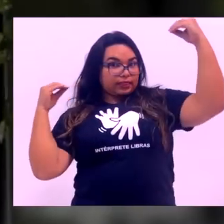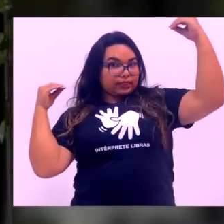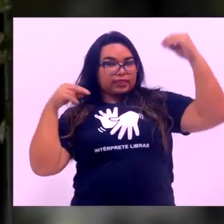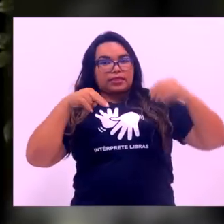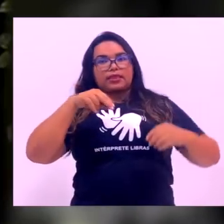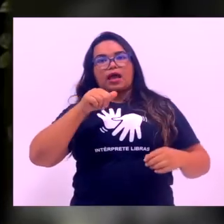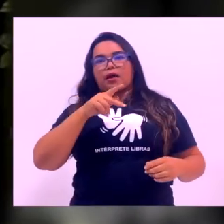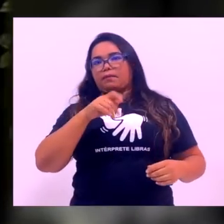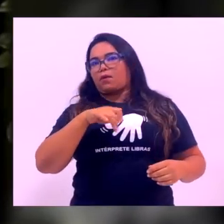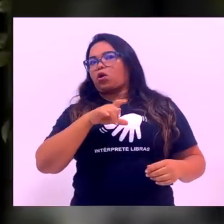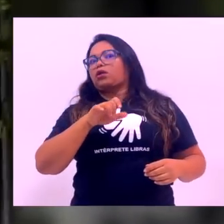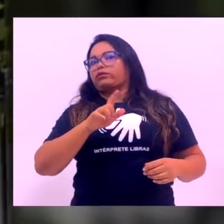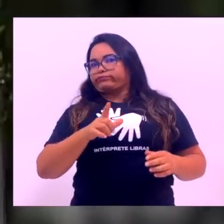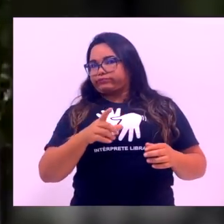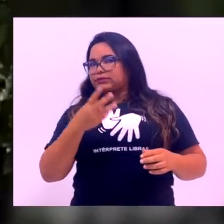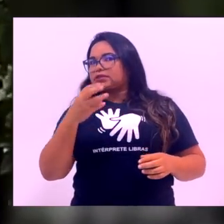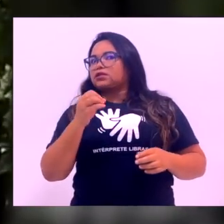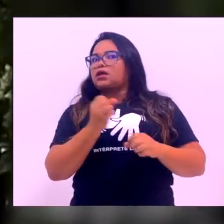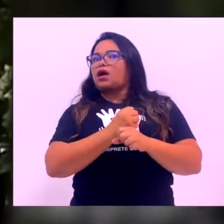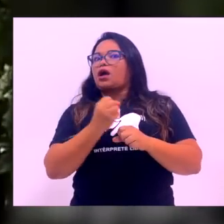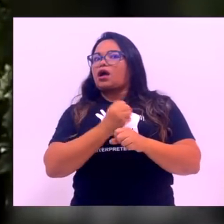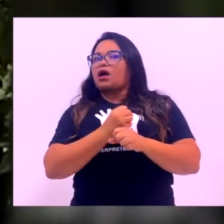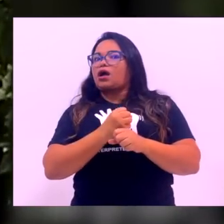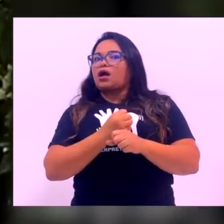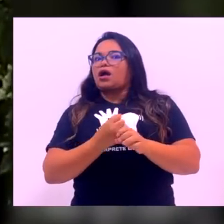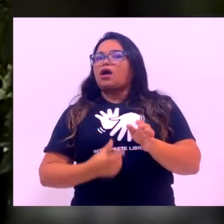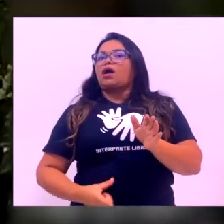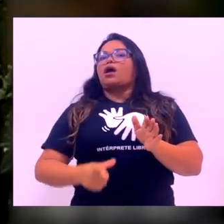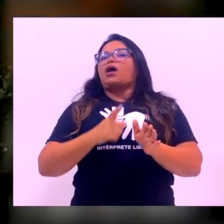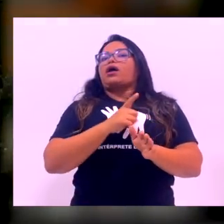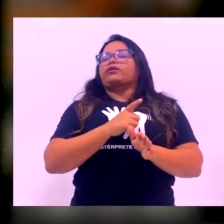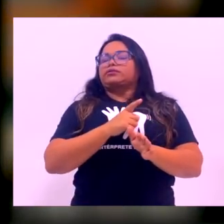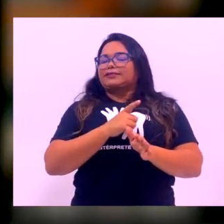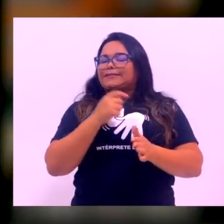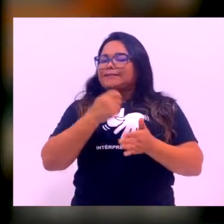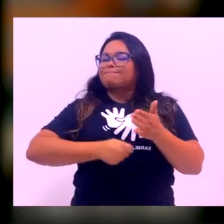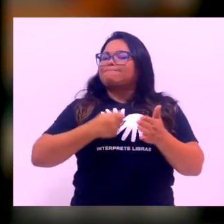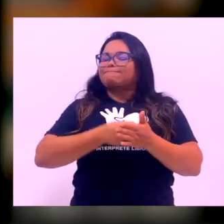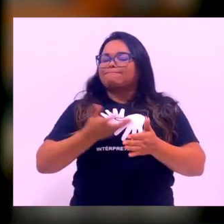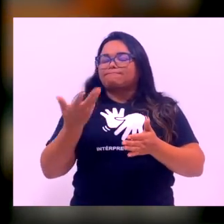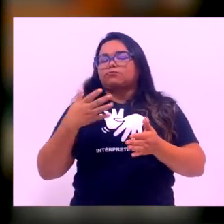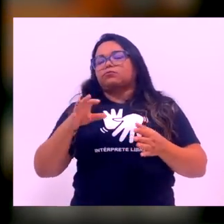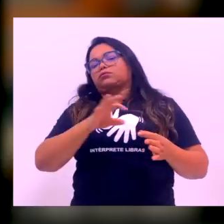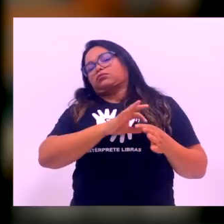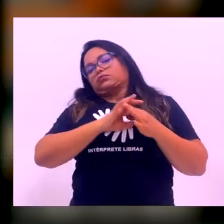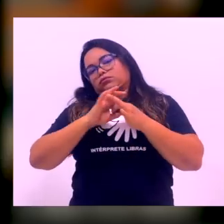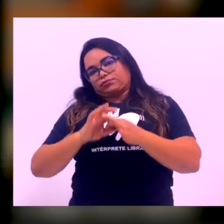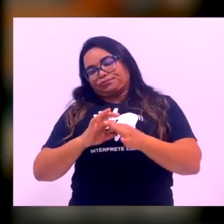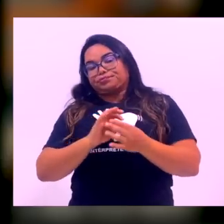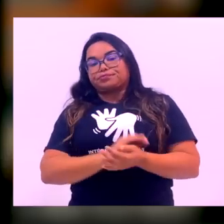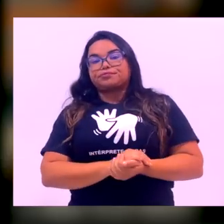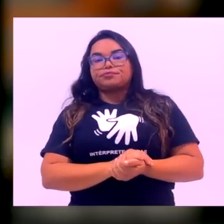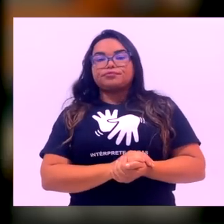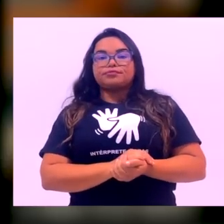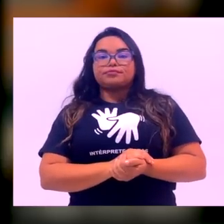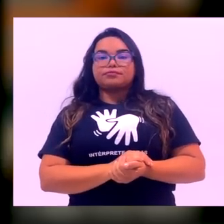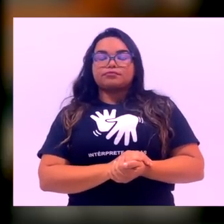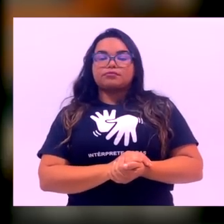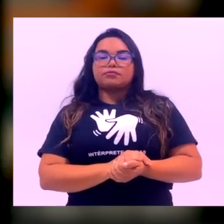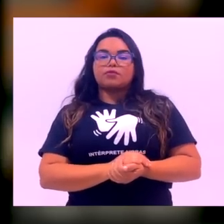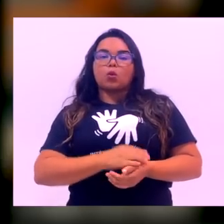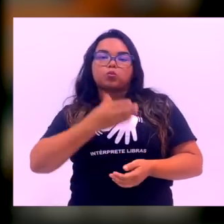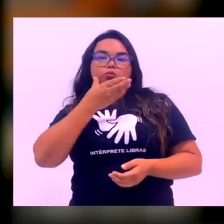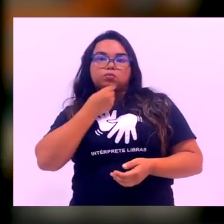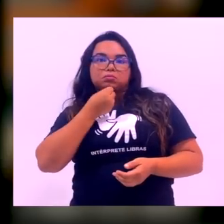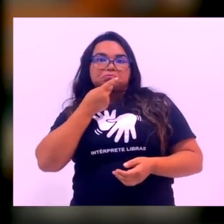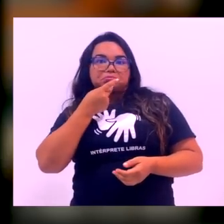Ele tentou unificá-la. 30 anos depois de Waterloo, o Dr. Thomas Arnold disse: a libertação